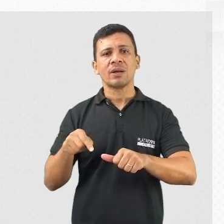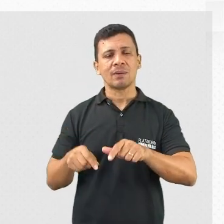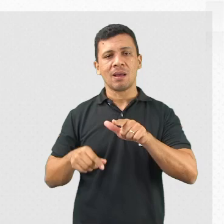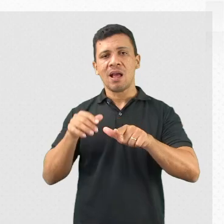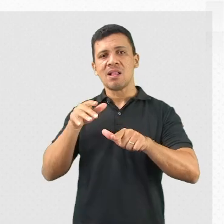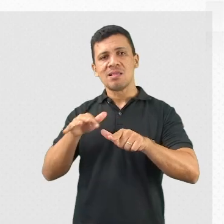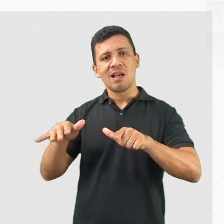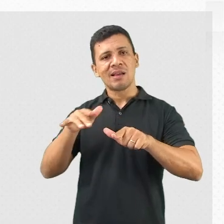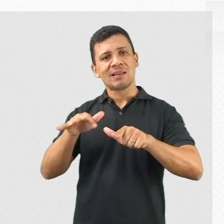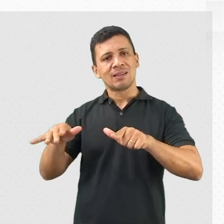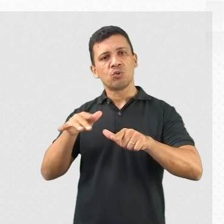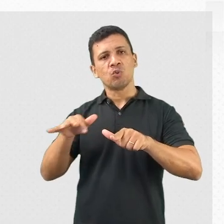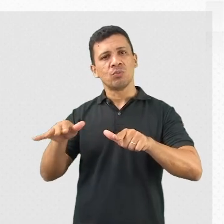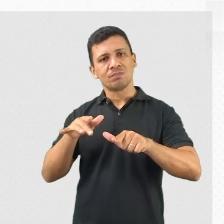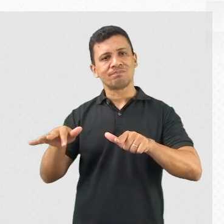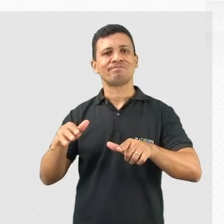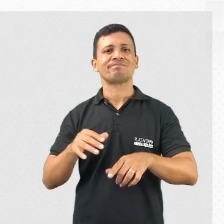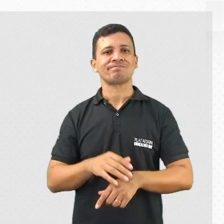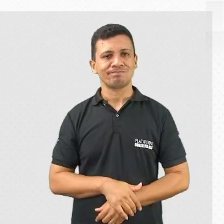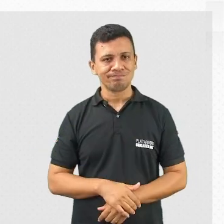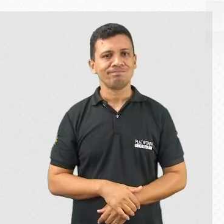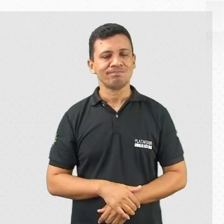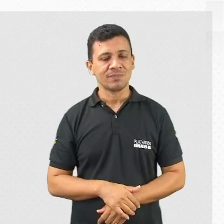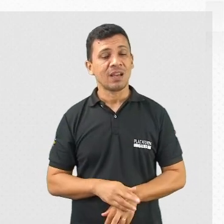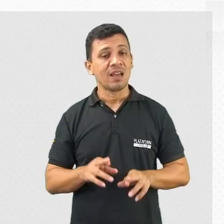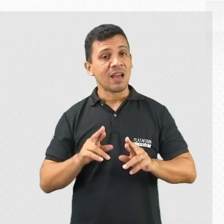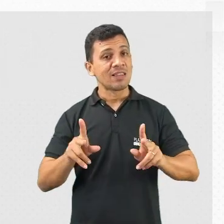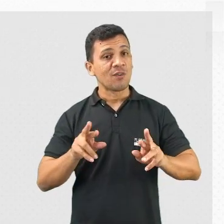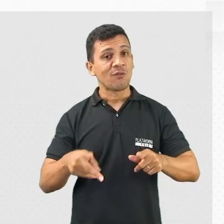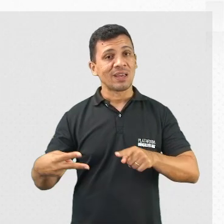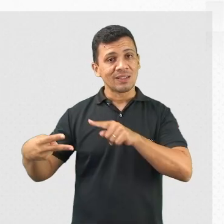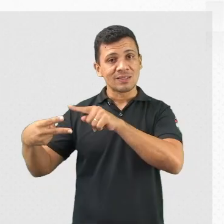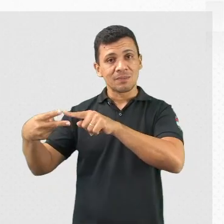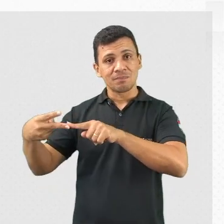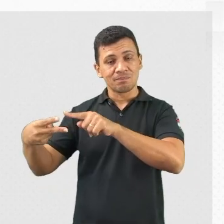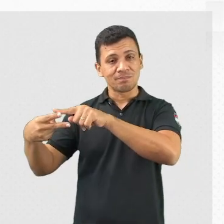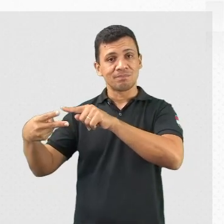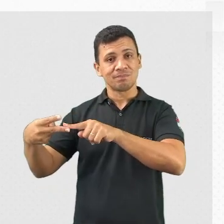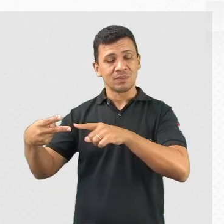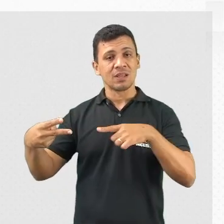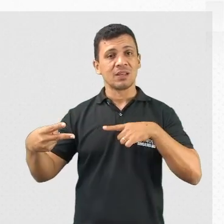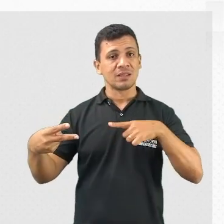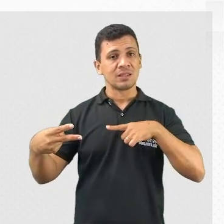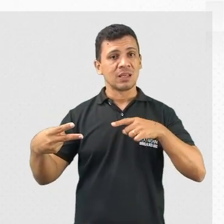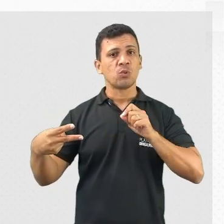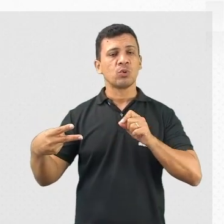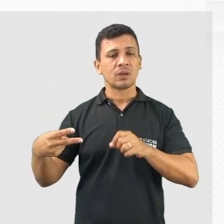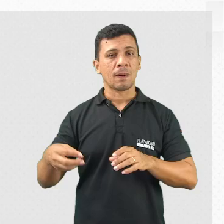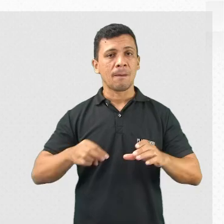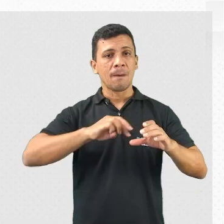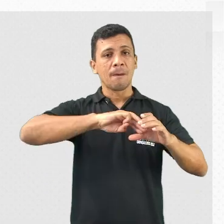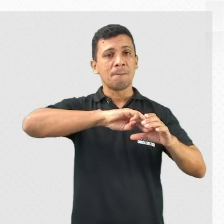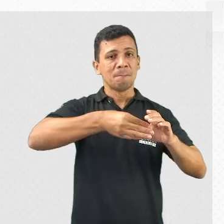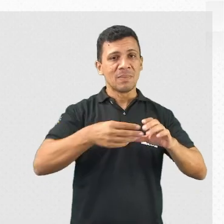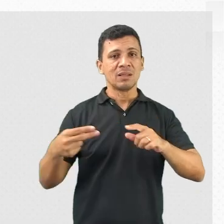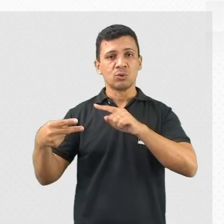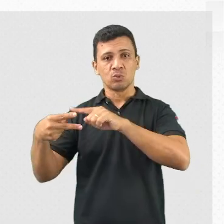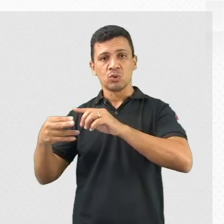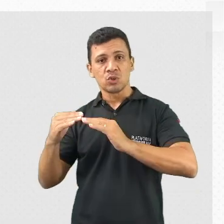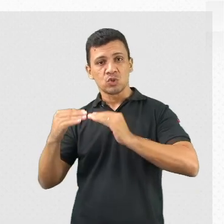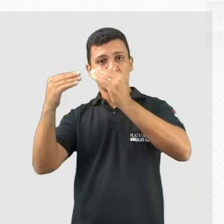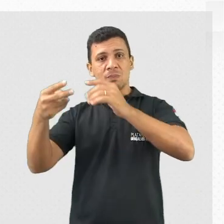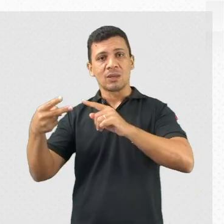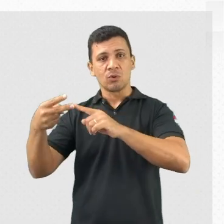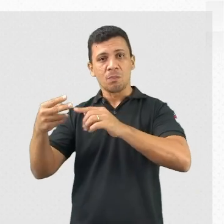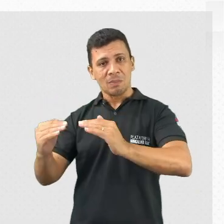líquido, tá? É isso que diferencia a nossa manto superior e